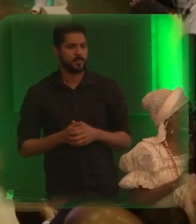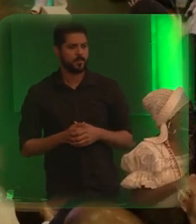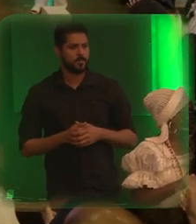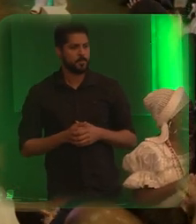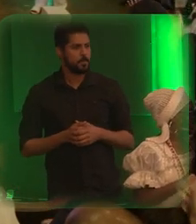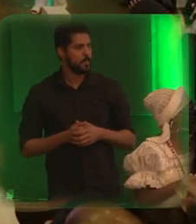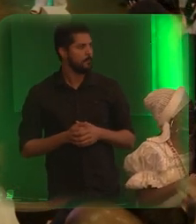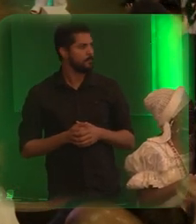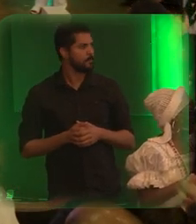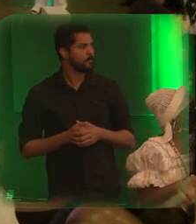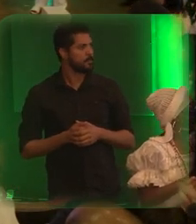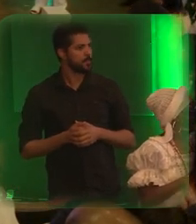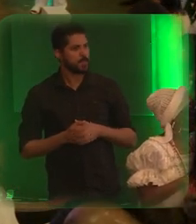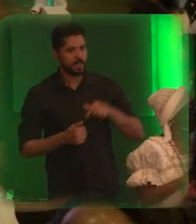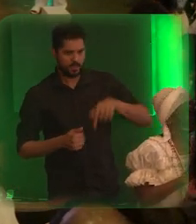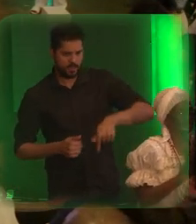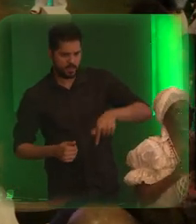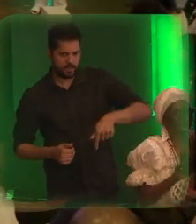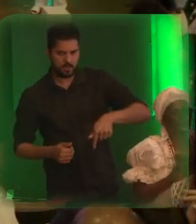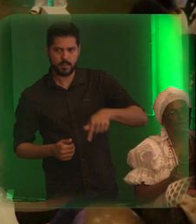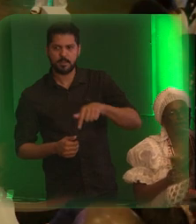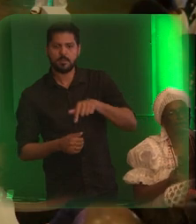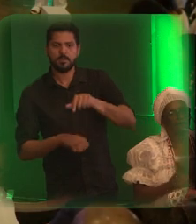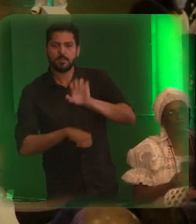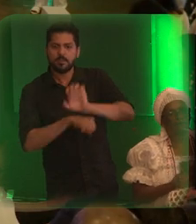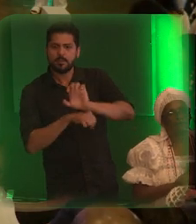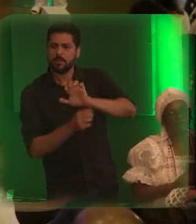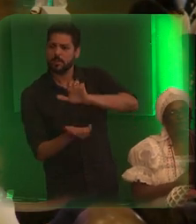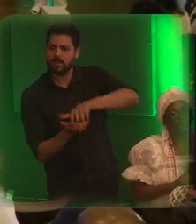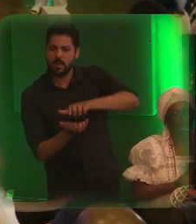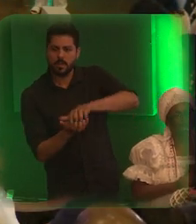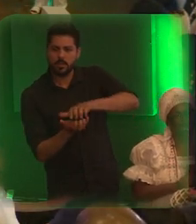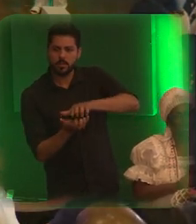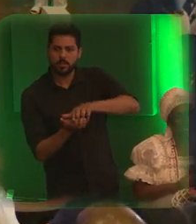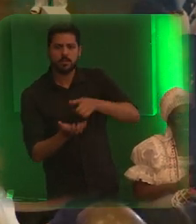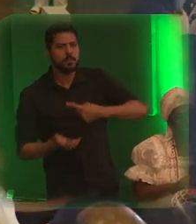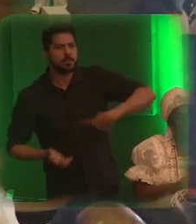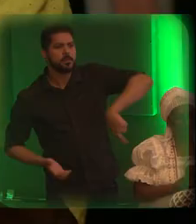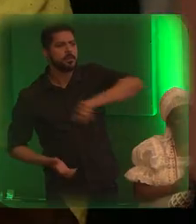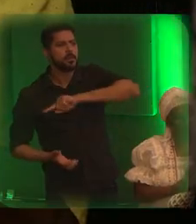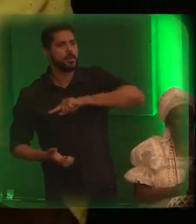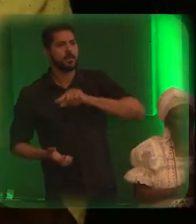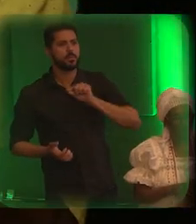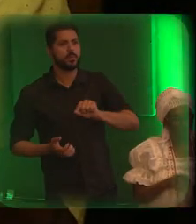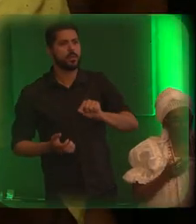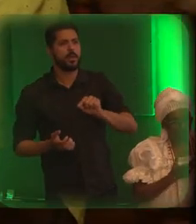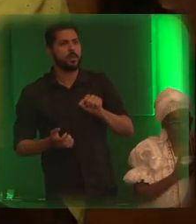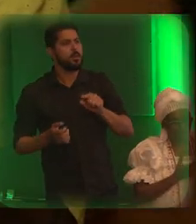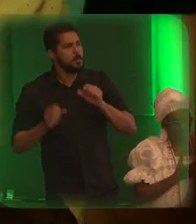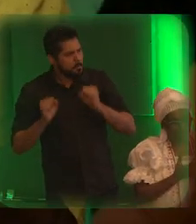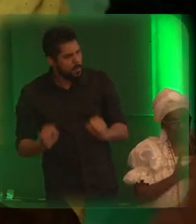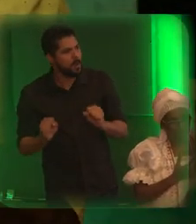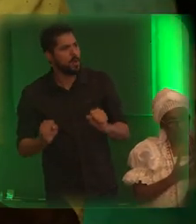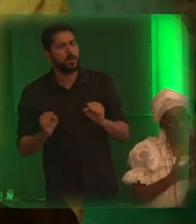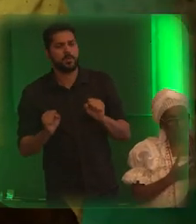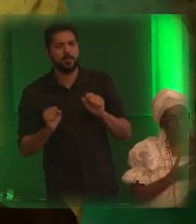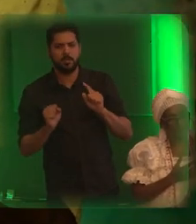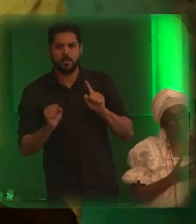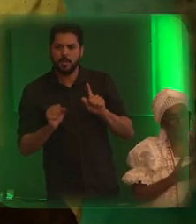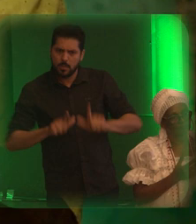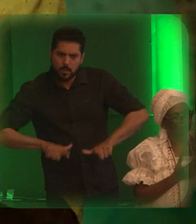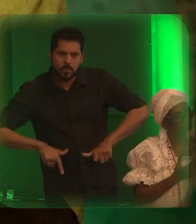Eu vivo num estado que, por mais que nós possamos fazer pela questão afro, a gente não temos